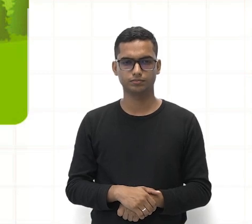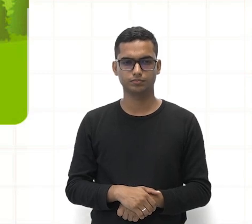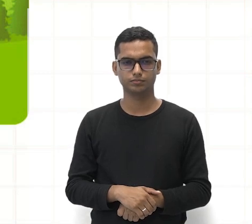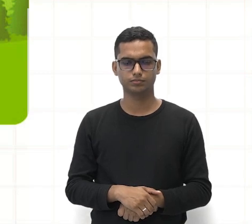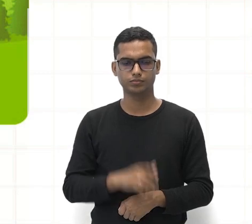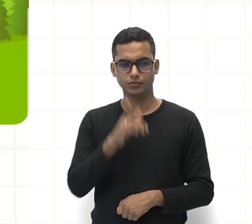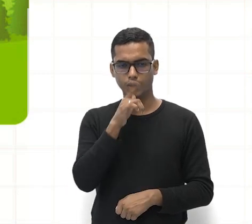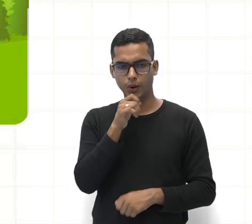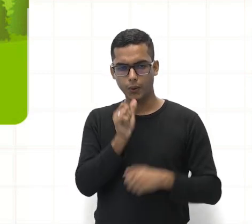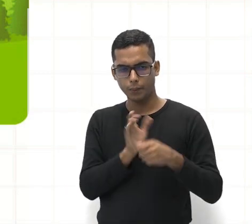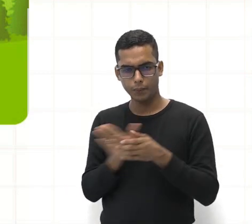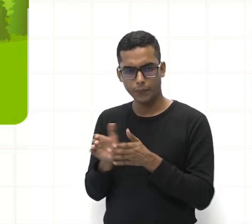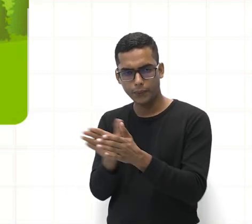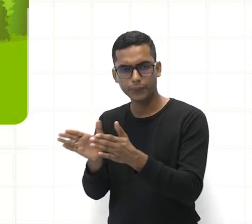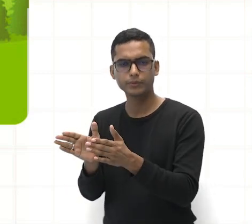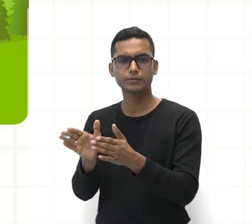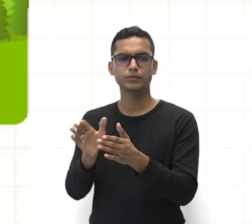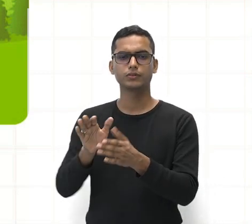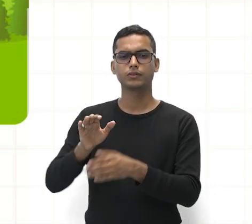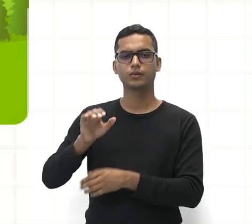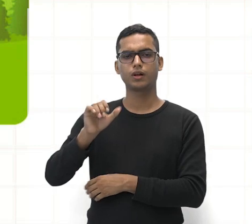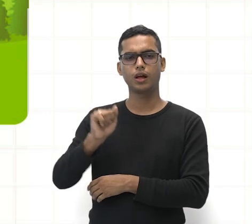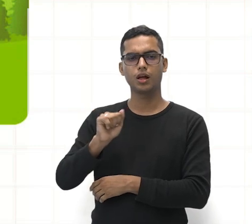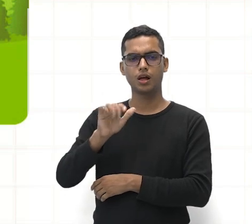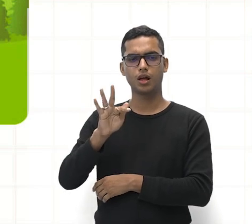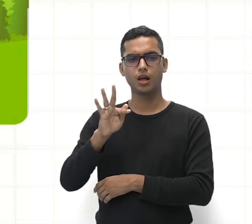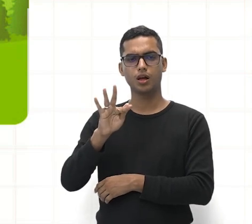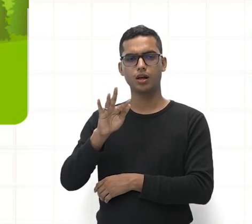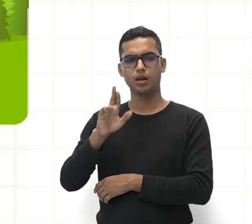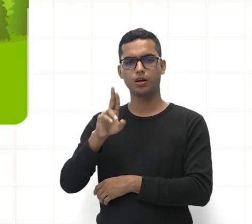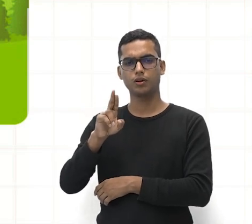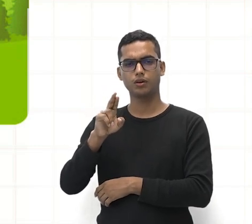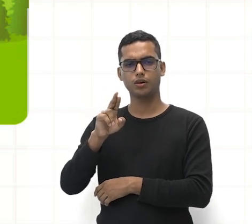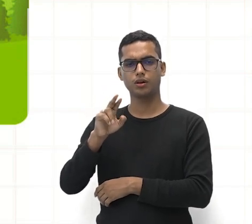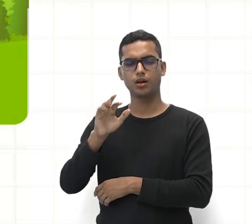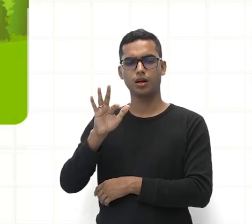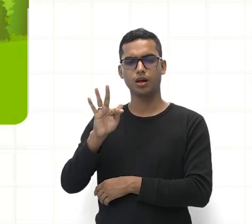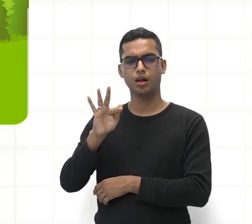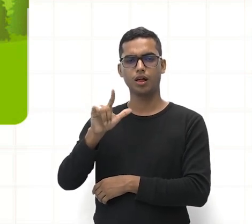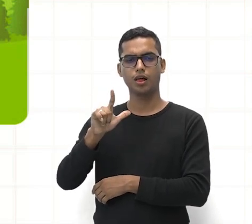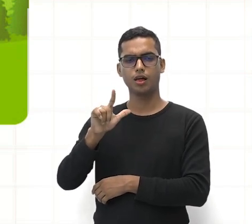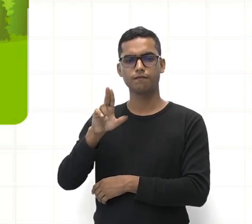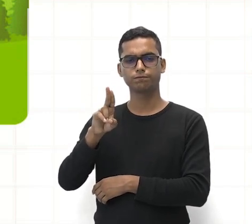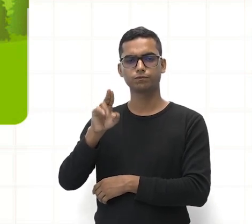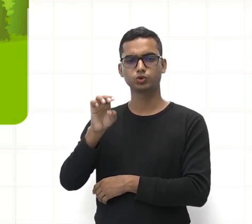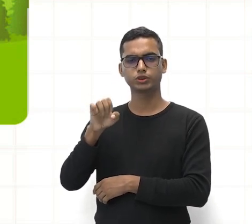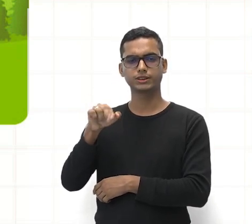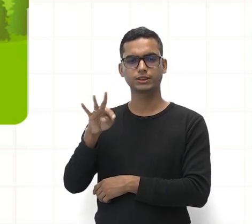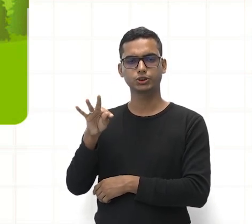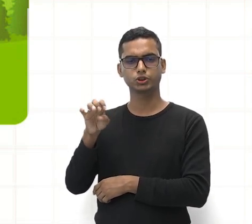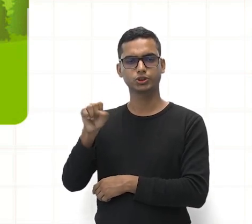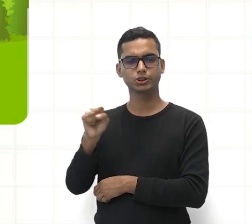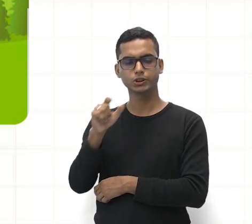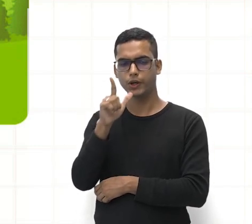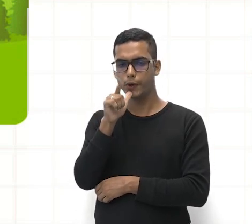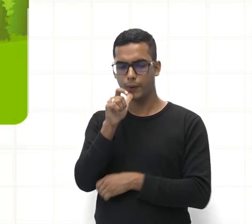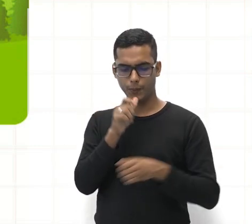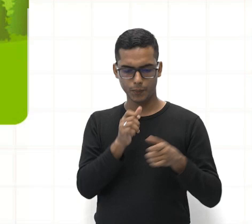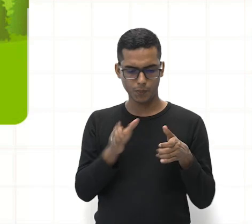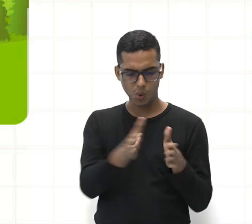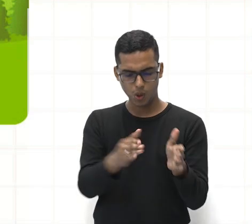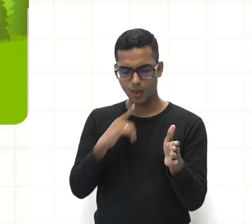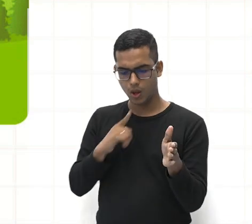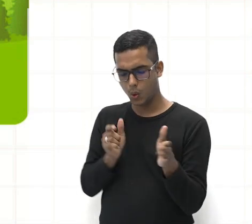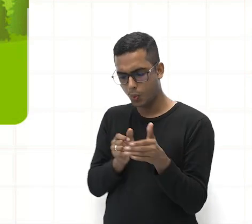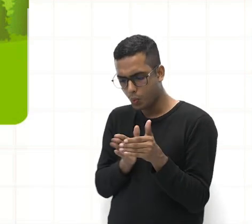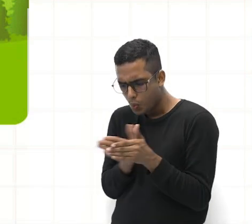rios afluentes, que são os rios menores que alimentam esse rio principal, que desaguam desse rio principal. E